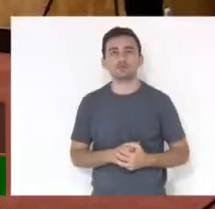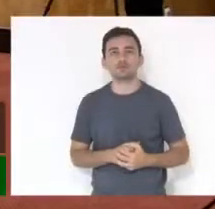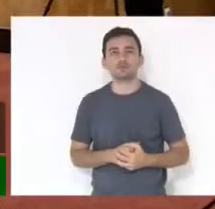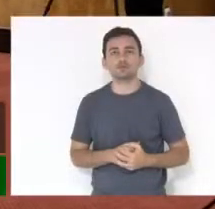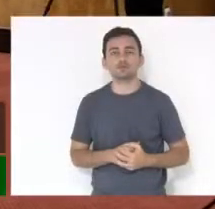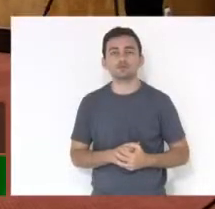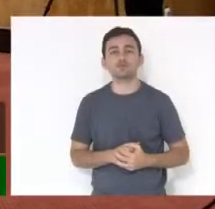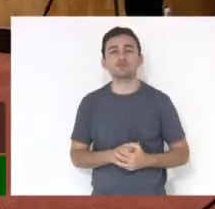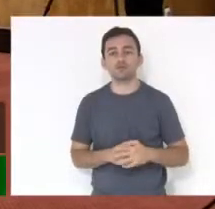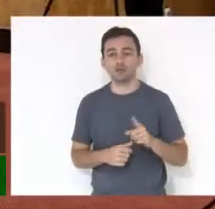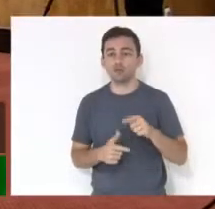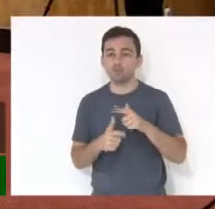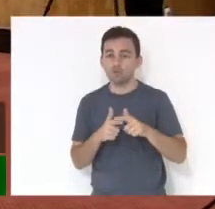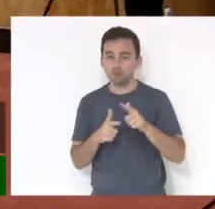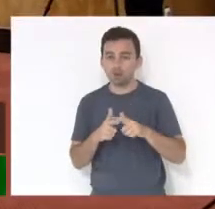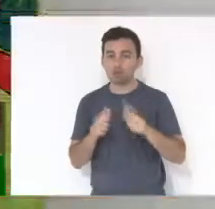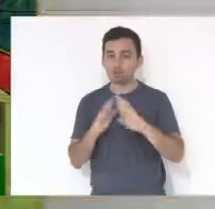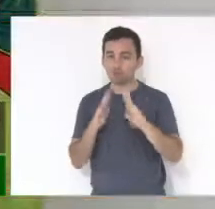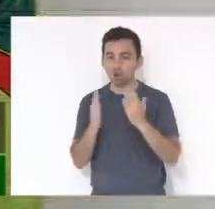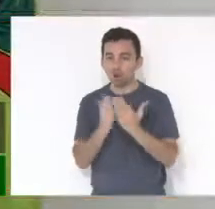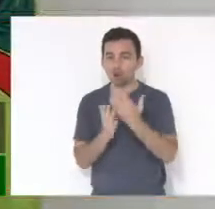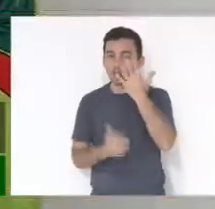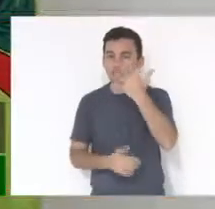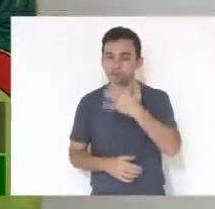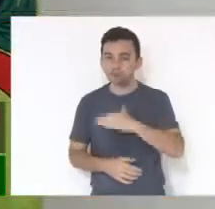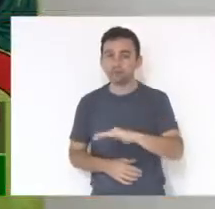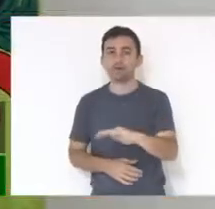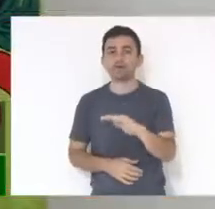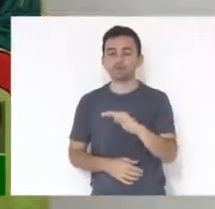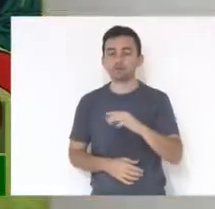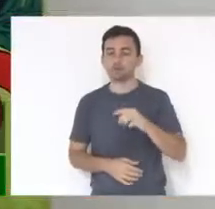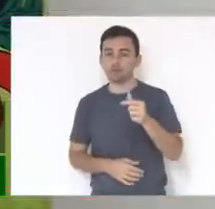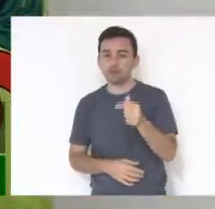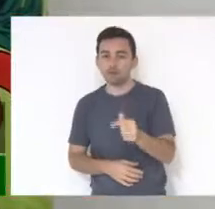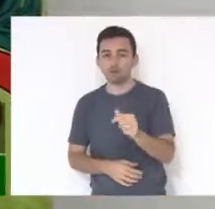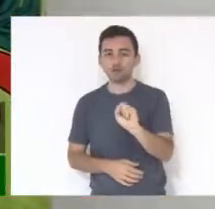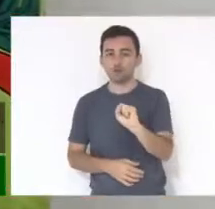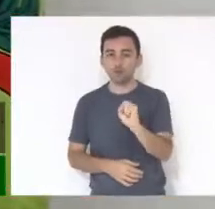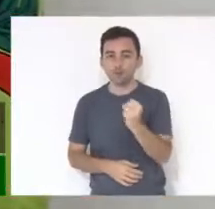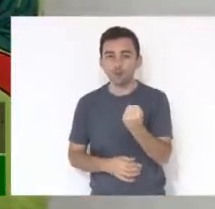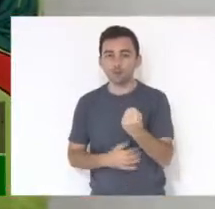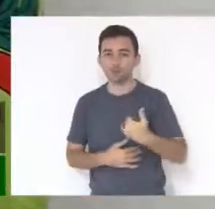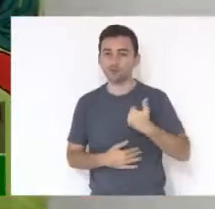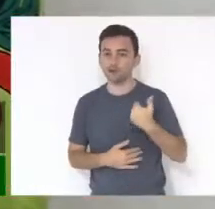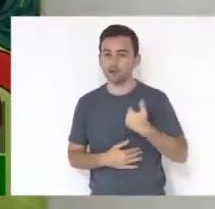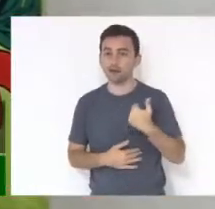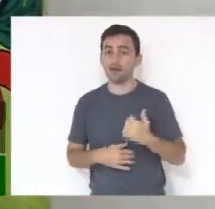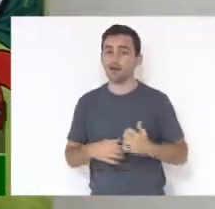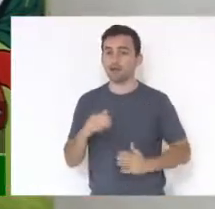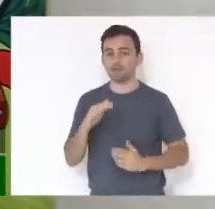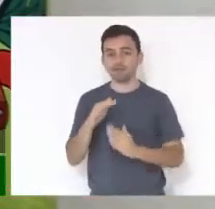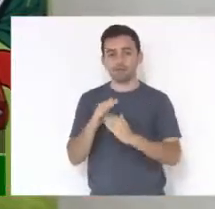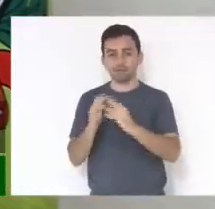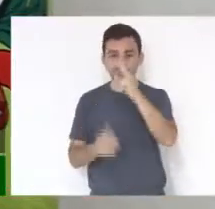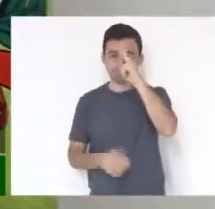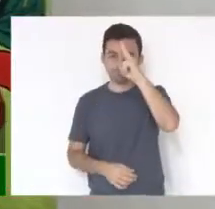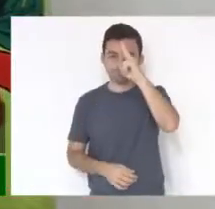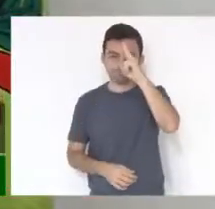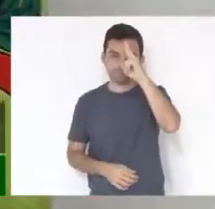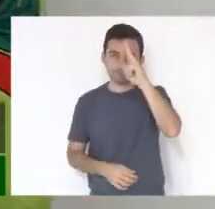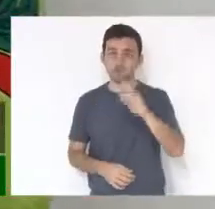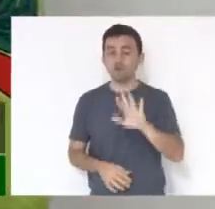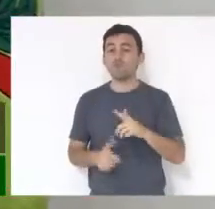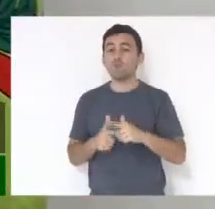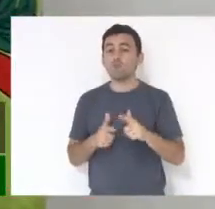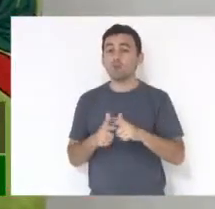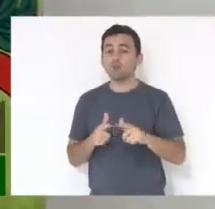Escola de nível básico, então com crianças a partir dos 7, 8 anos até alunos de ensino médio, mas o maior problema não é a